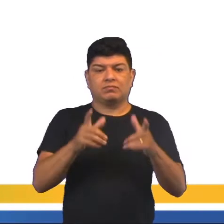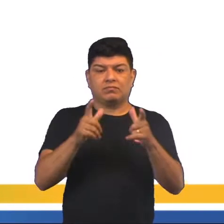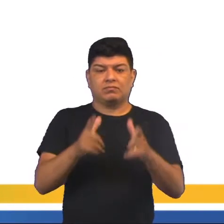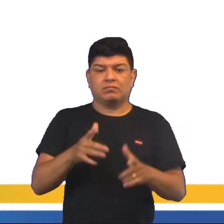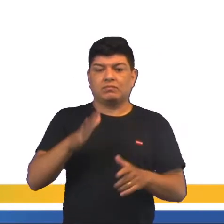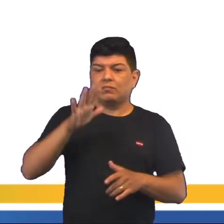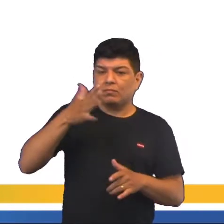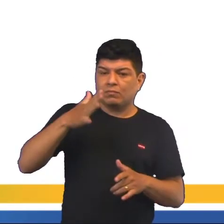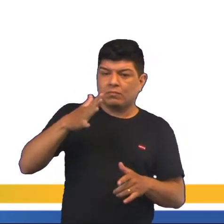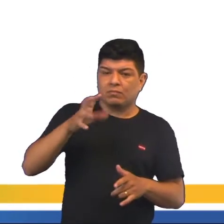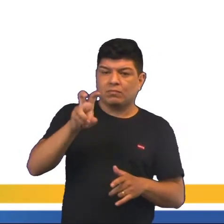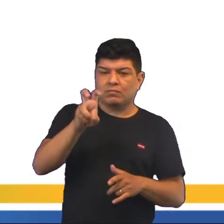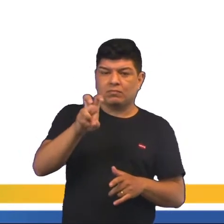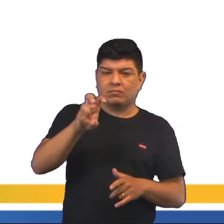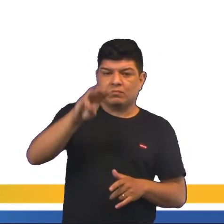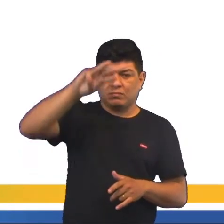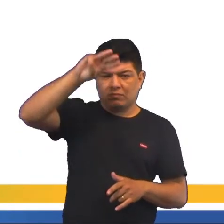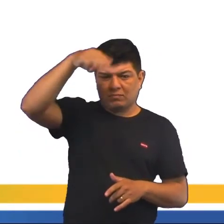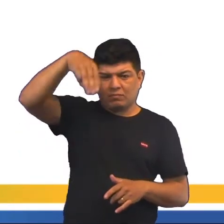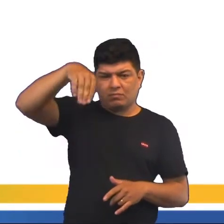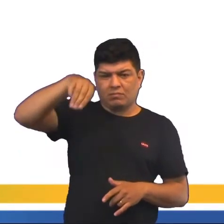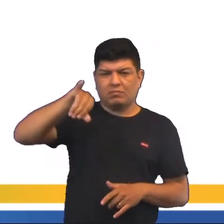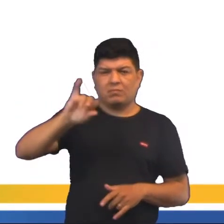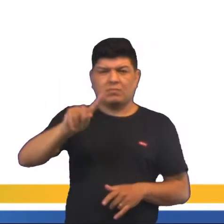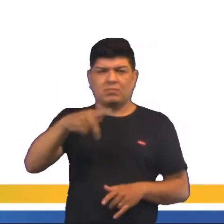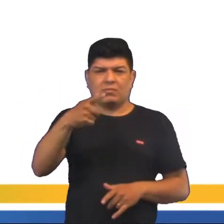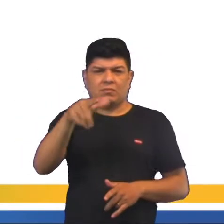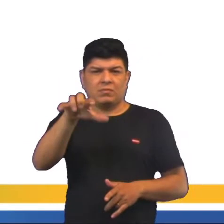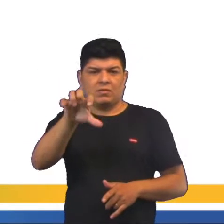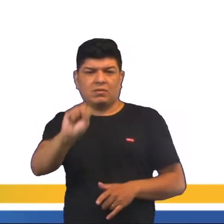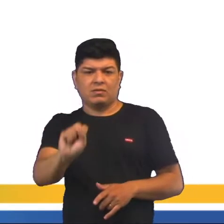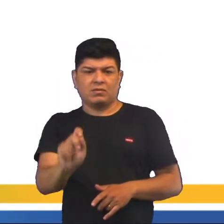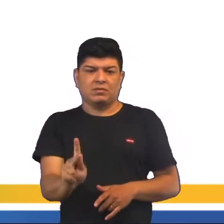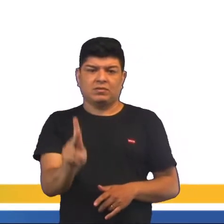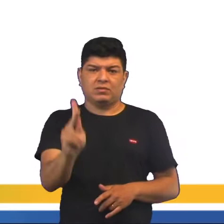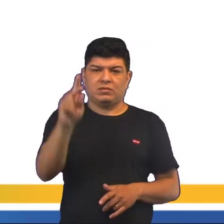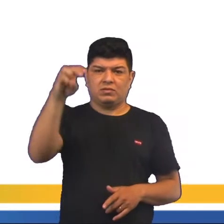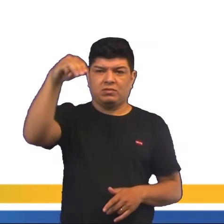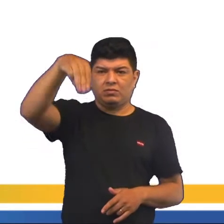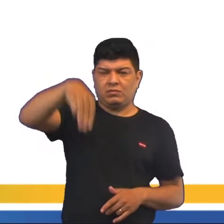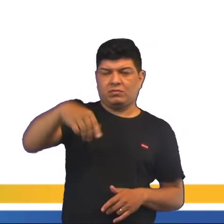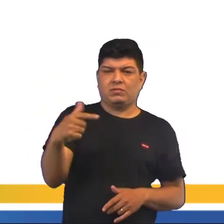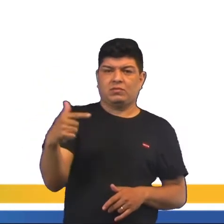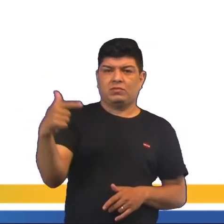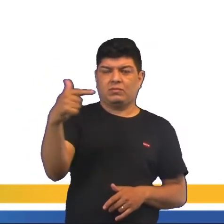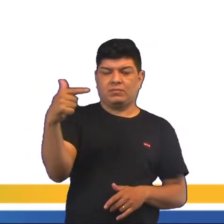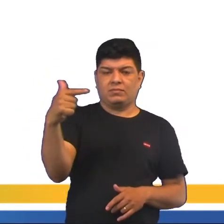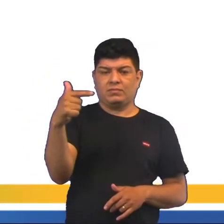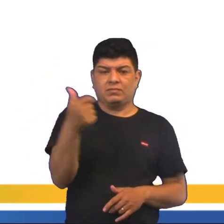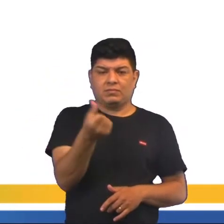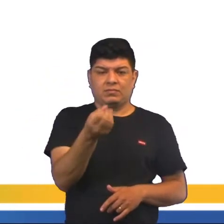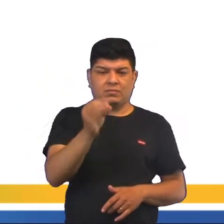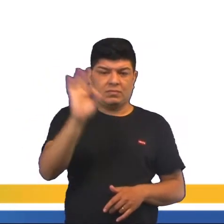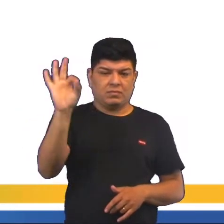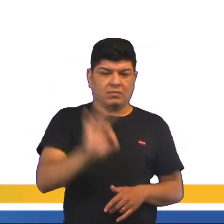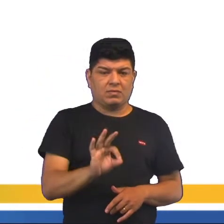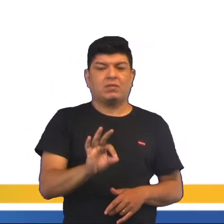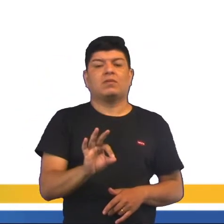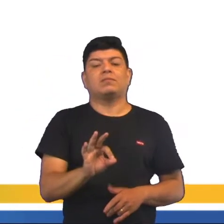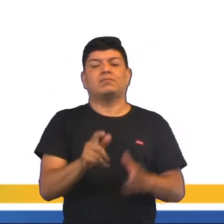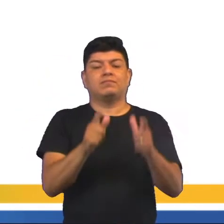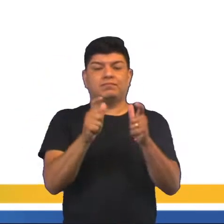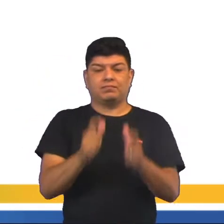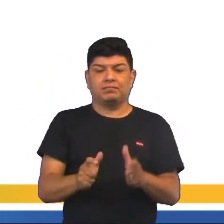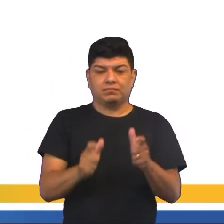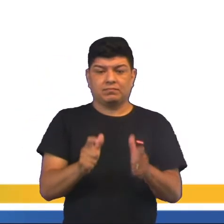área de aproximadamente 5 milhões de quilômetros quadrados, ou seja, 60% do território nacional,